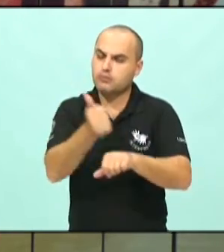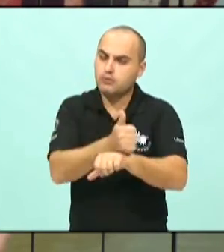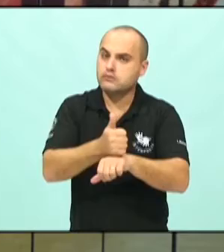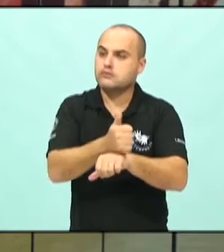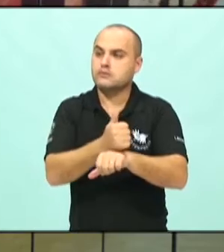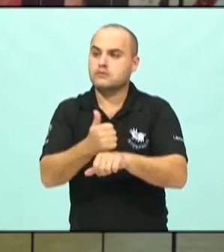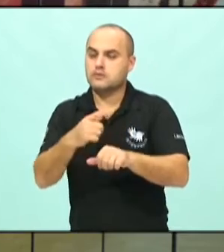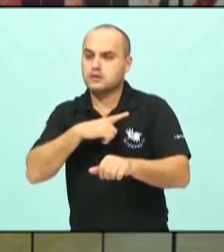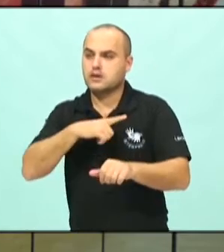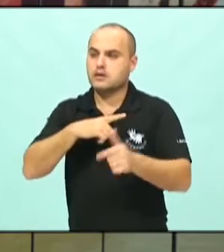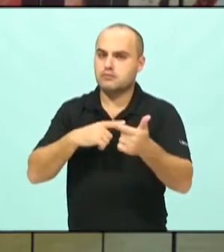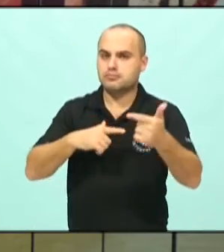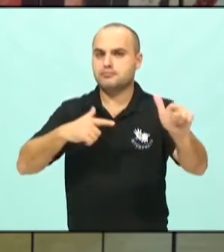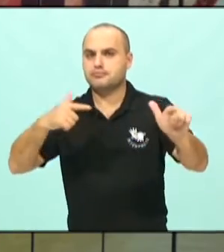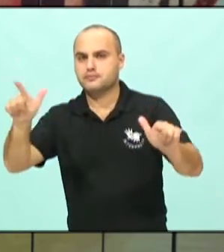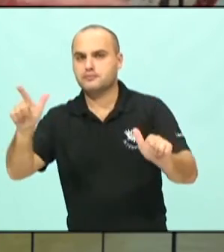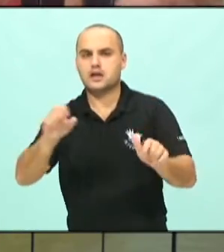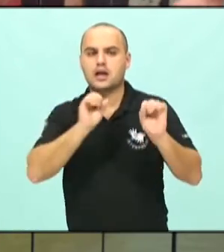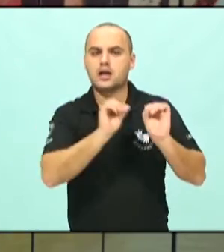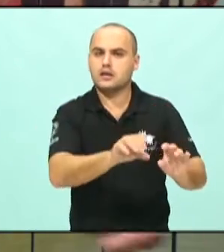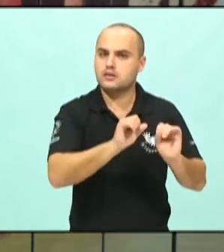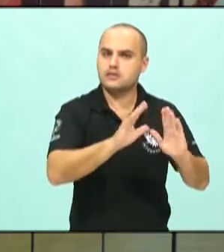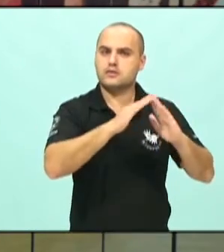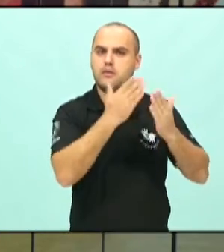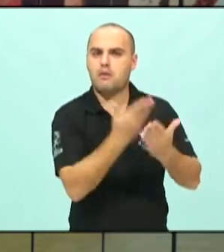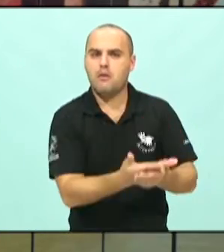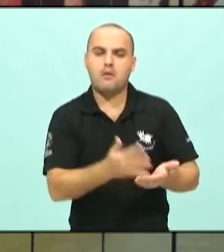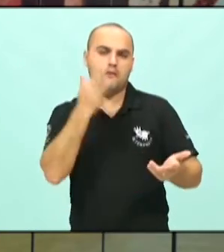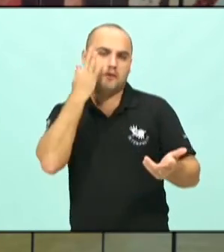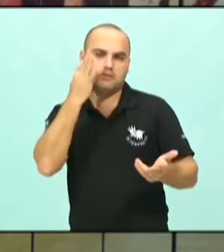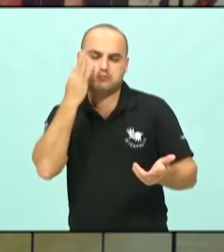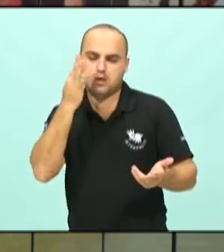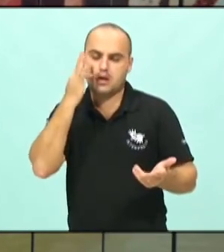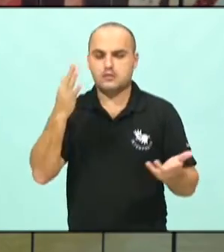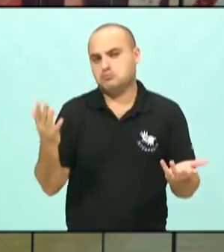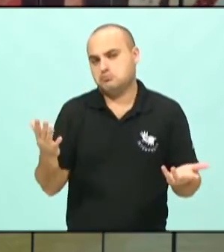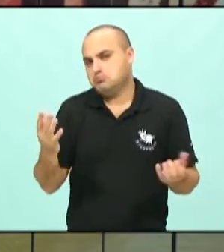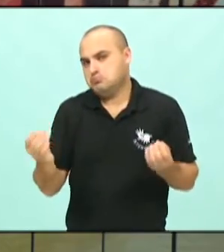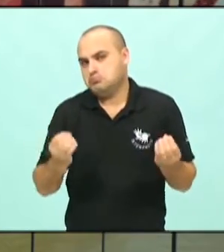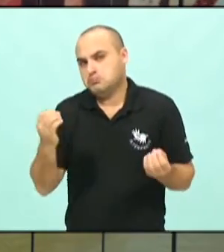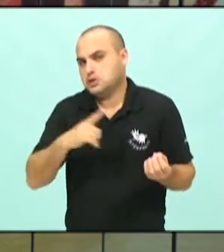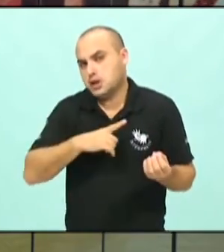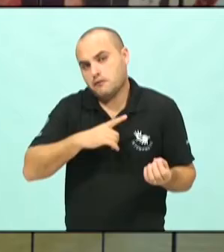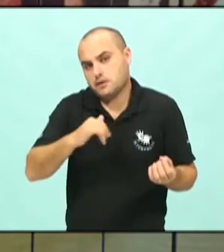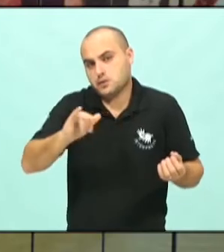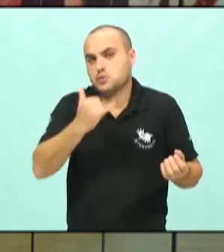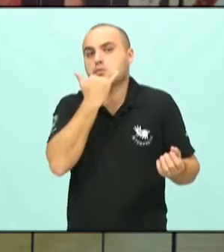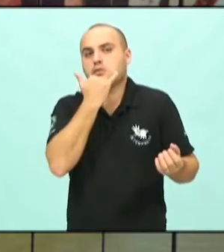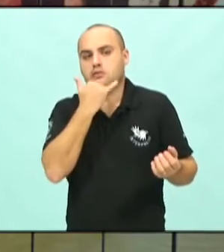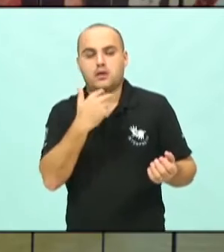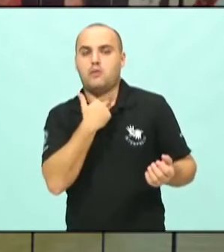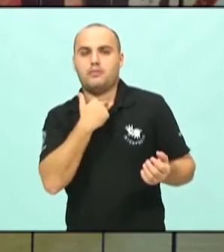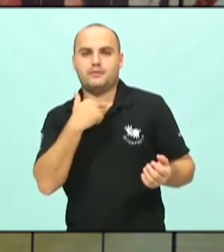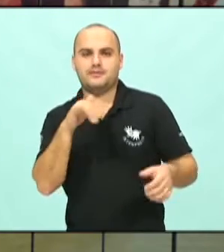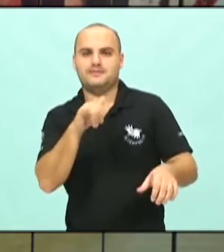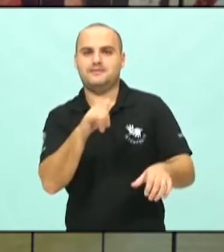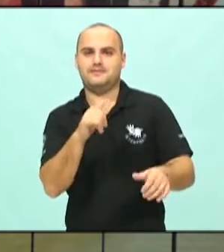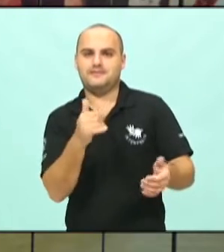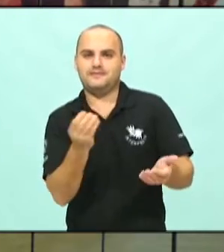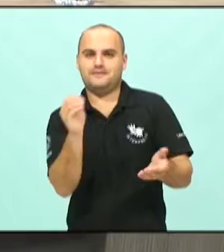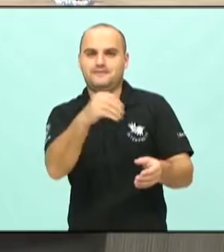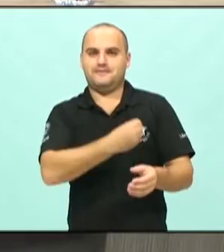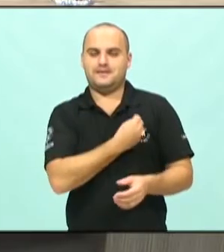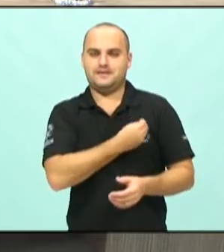outras atribuições, dão aula à noite em colégio, dão aula na universidade, por algum motivo não puderam estar lá presente, né? Então essas modalidades a gente não